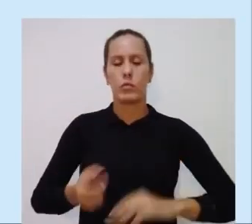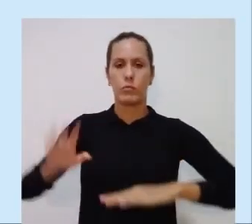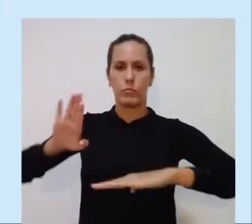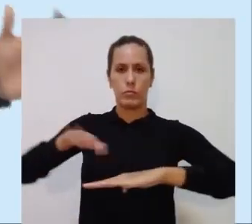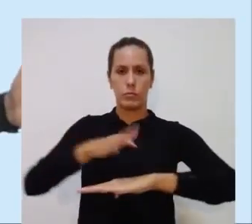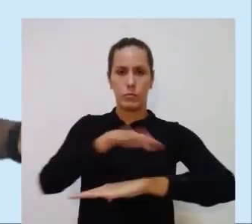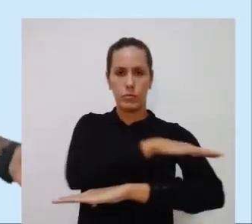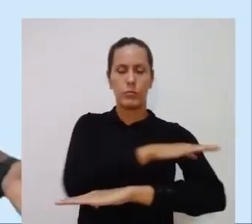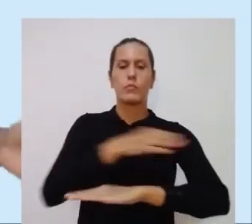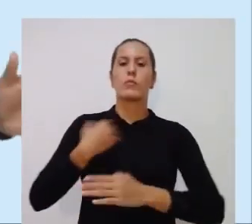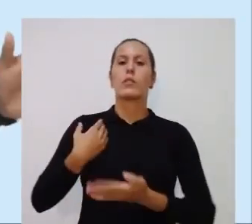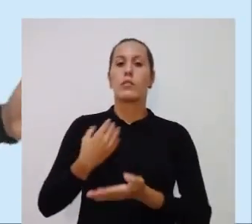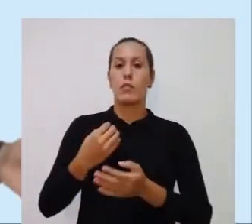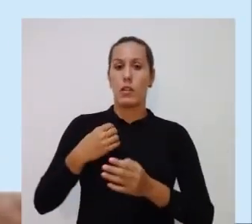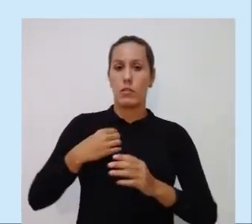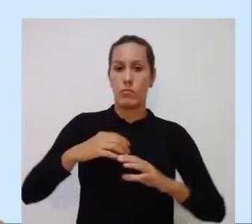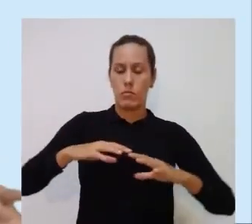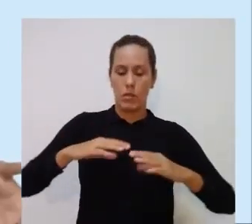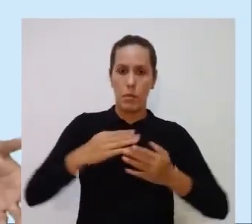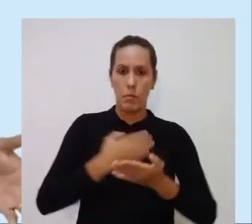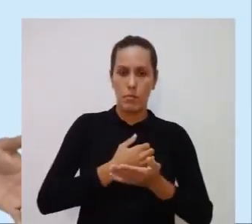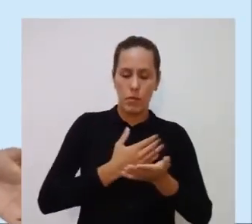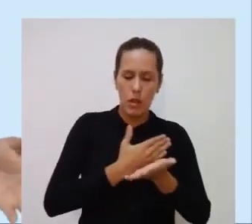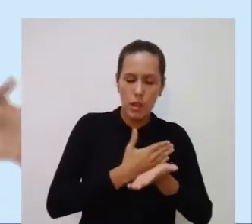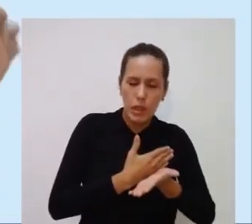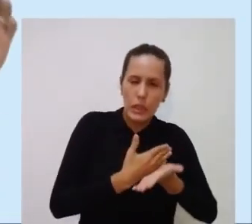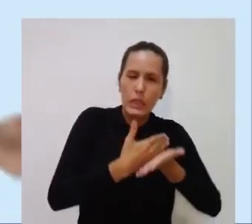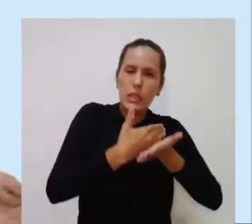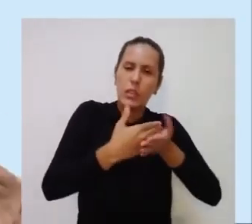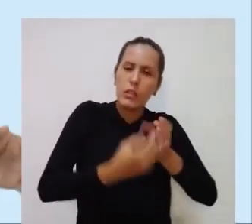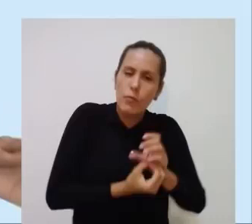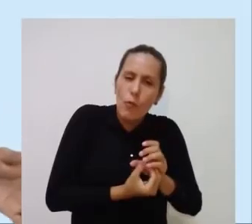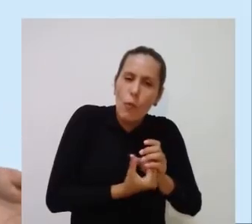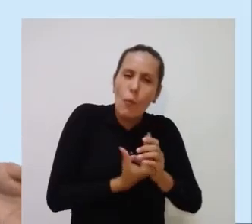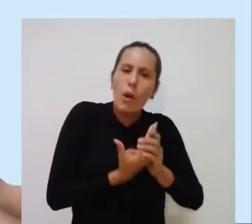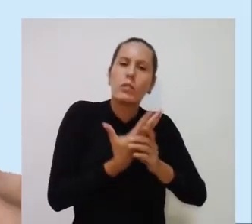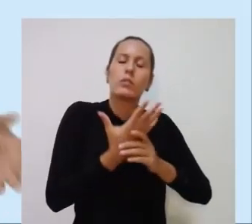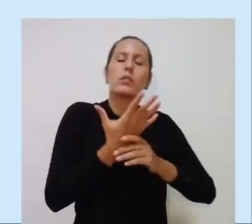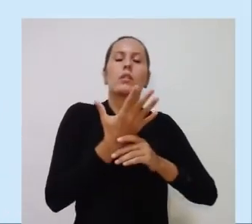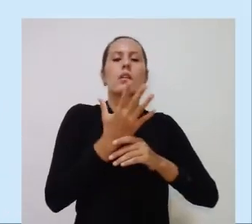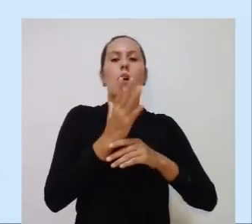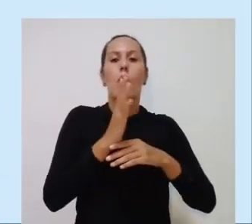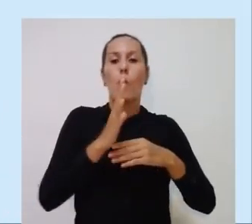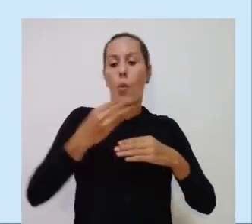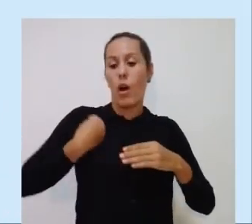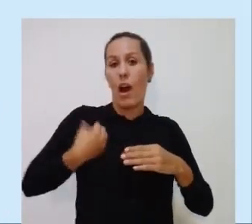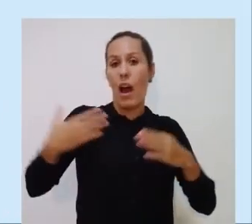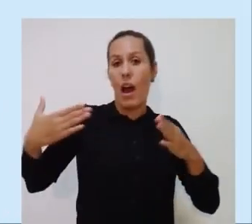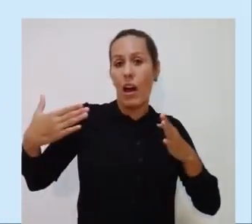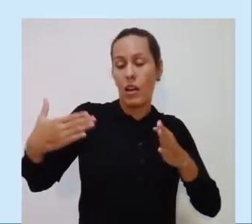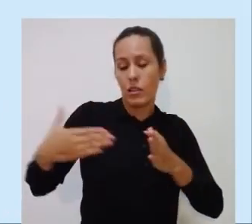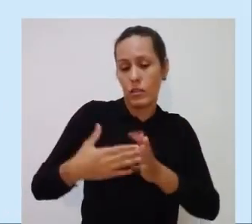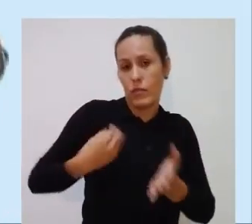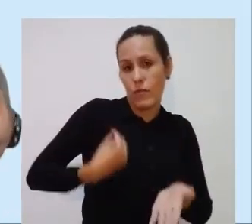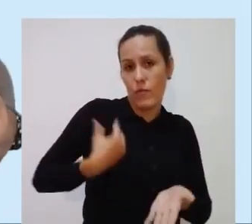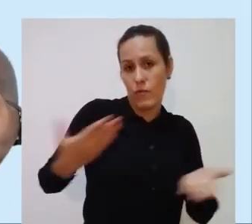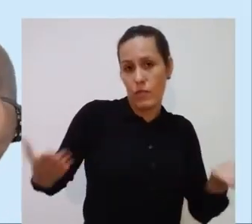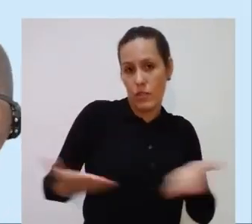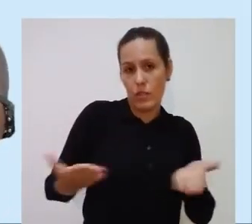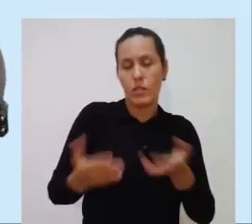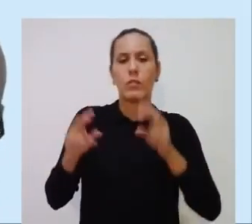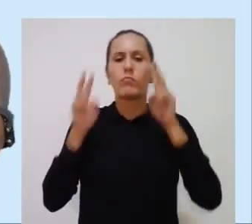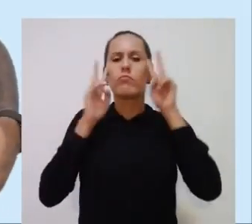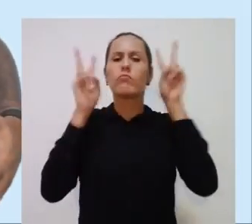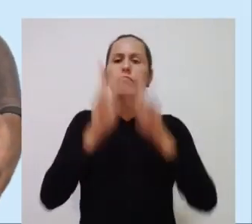relevo. Nós vamos acompanhar desde a formação do relevo, na sua porção inicial, até os dias atuais e como nós observamos